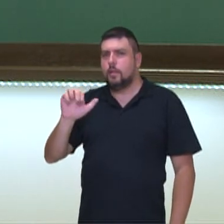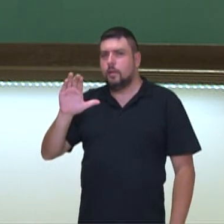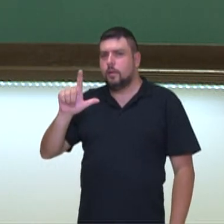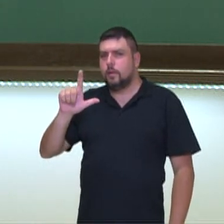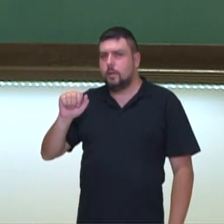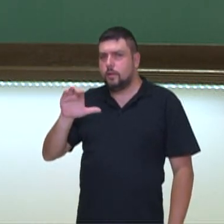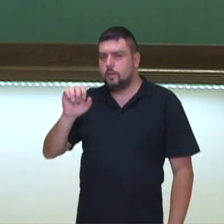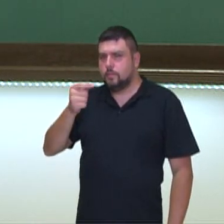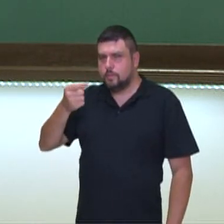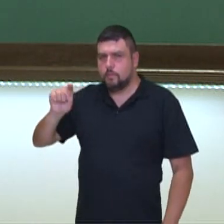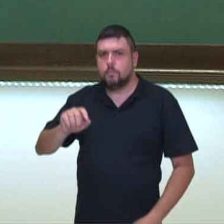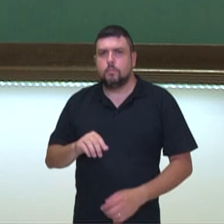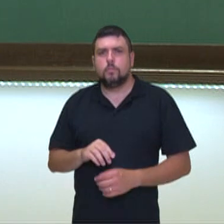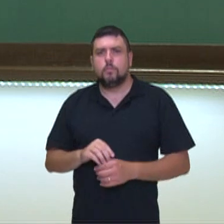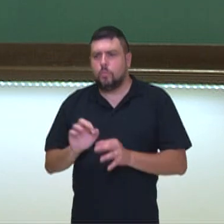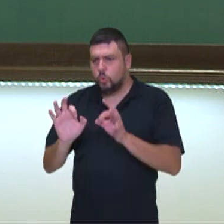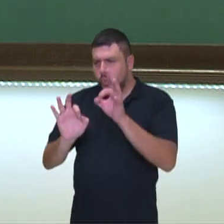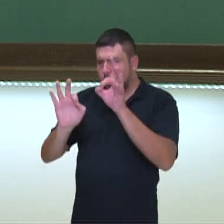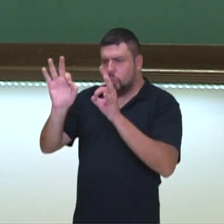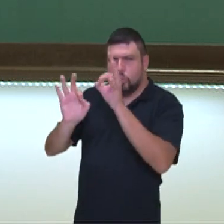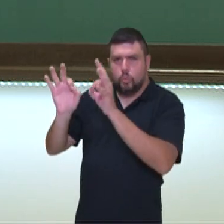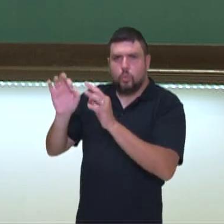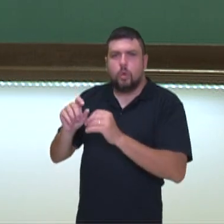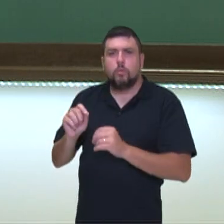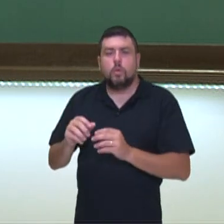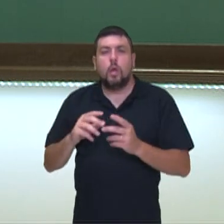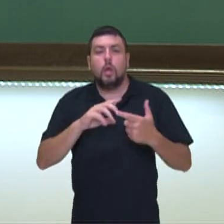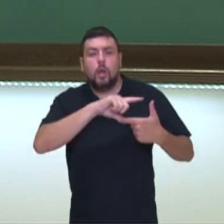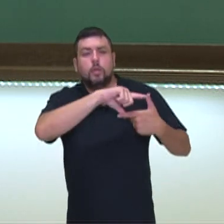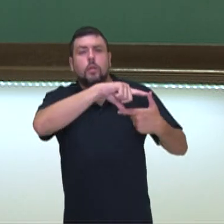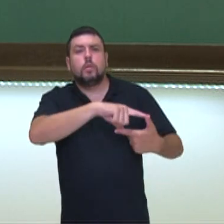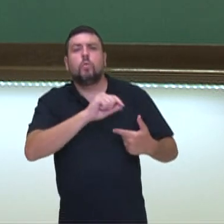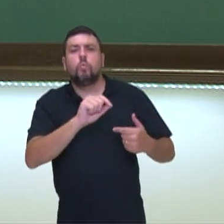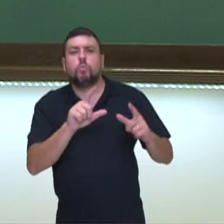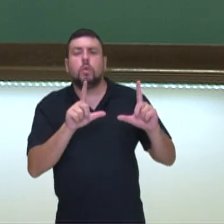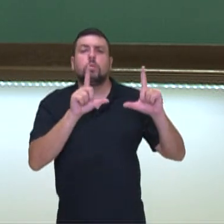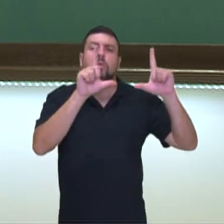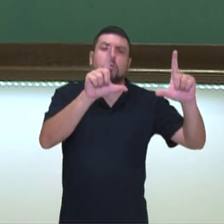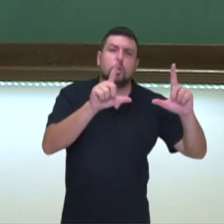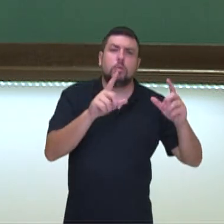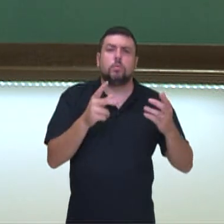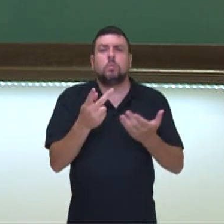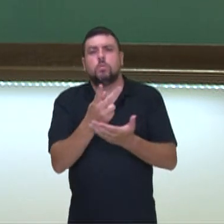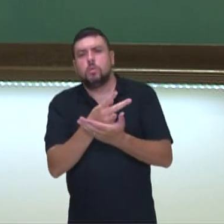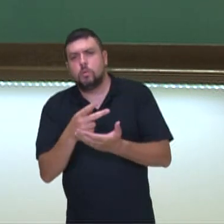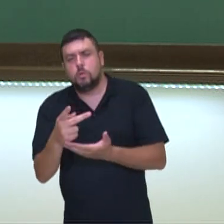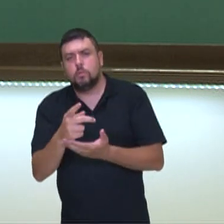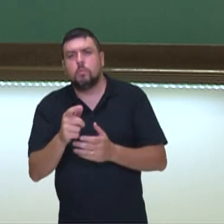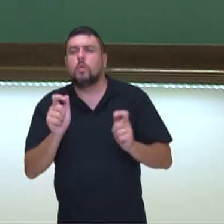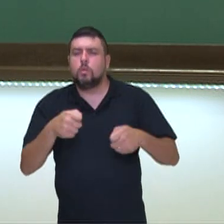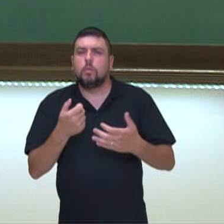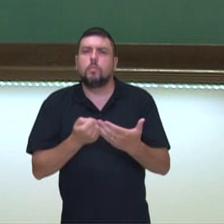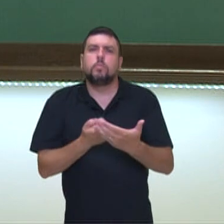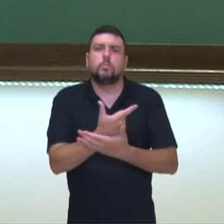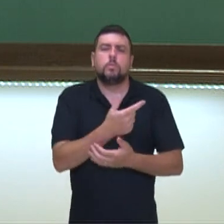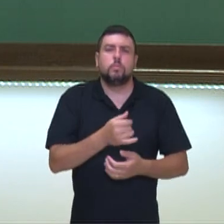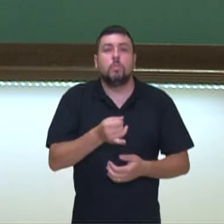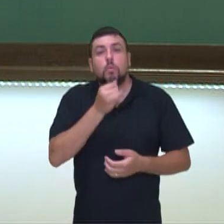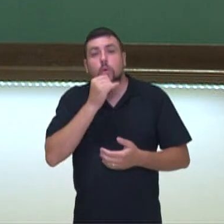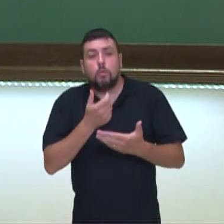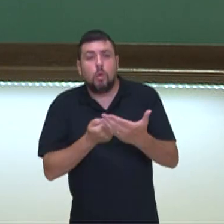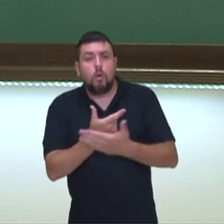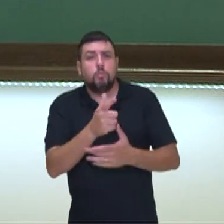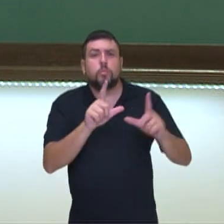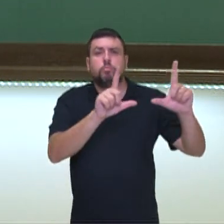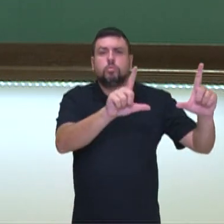arte tradicional é um quadro, uma escultura, um desenho, são coisas que a gente pode consumir. Você pode comprar um quadro e decorar